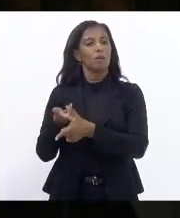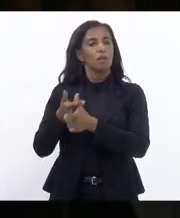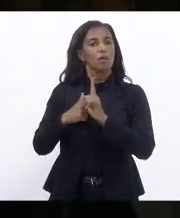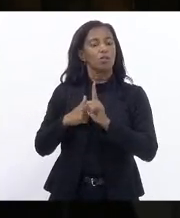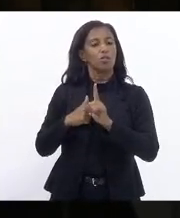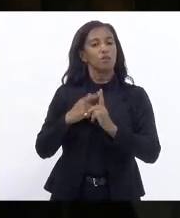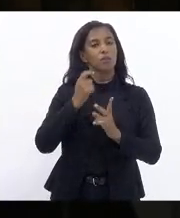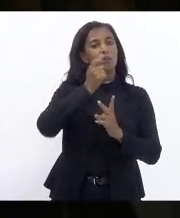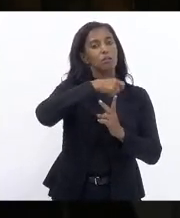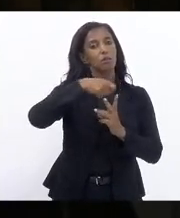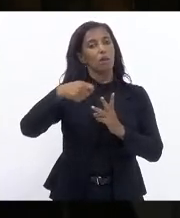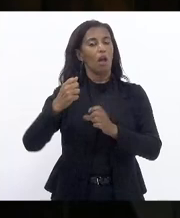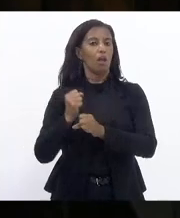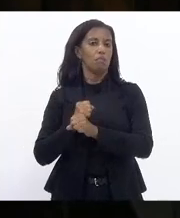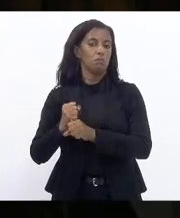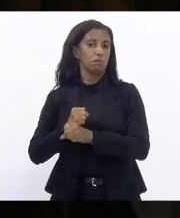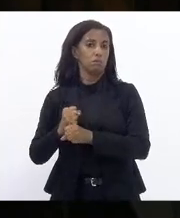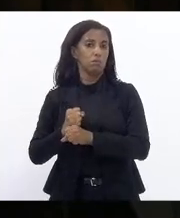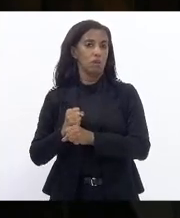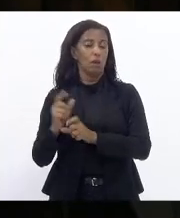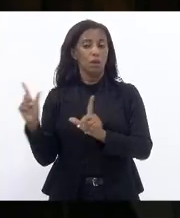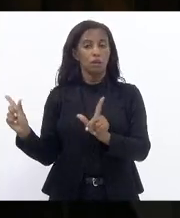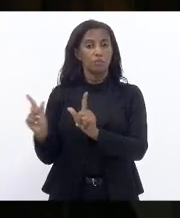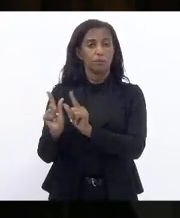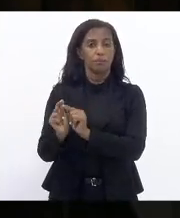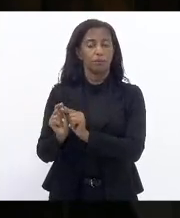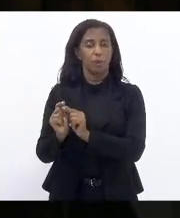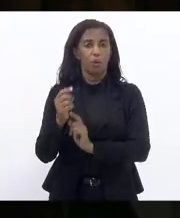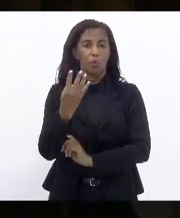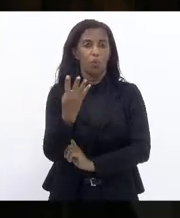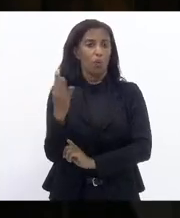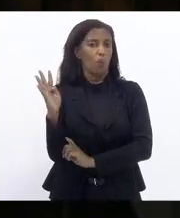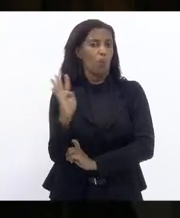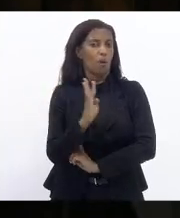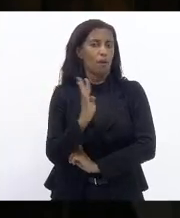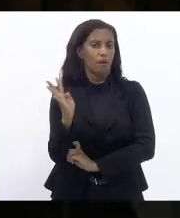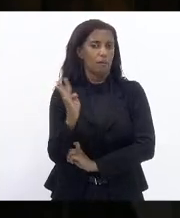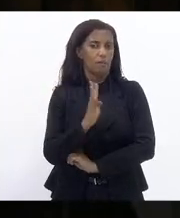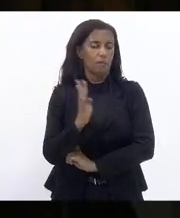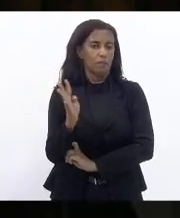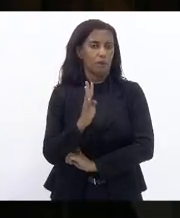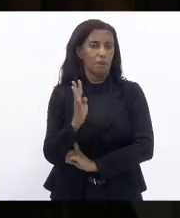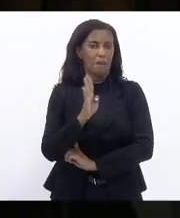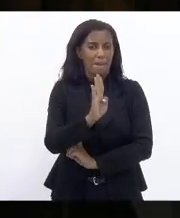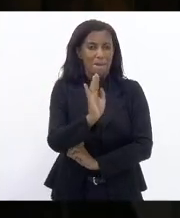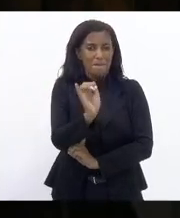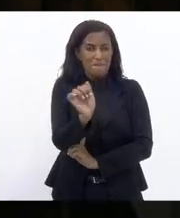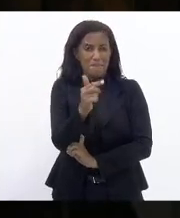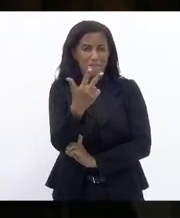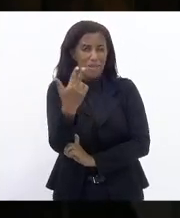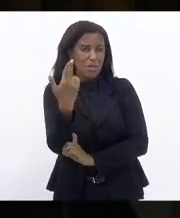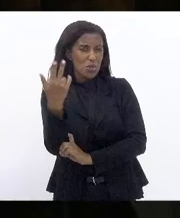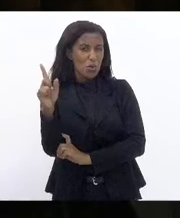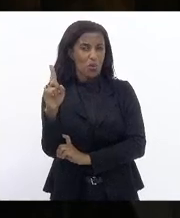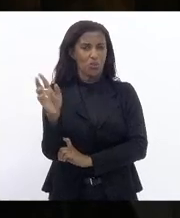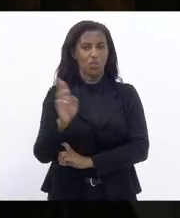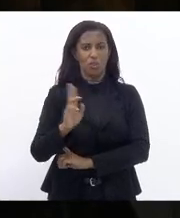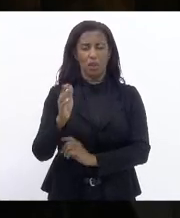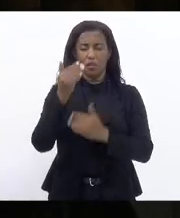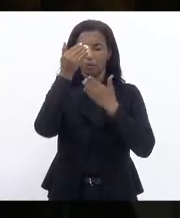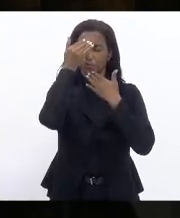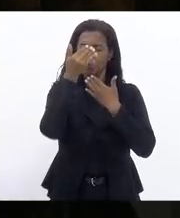próximos 3 anos, no mínimo, uns 44 bilhões de reais. Muito obrigado, senhora